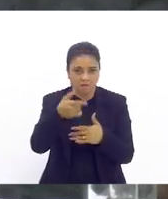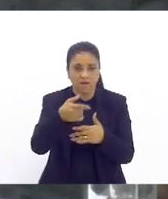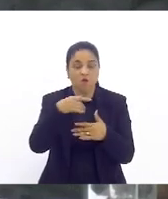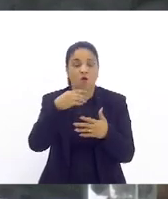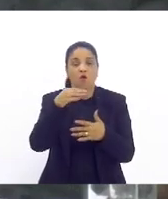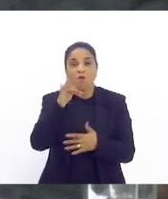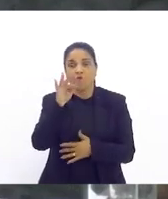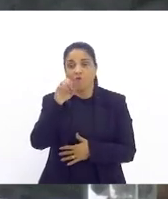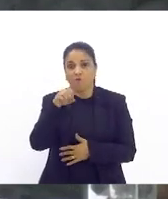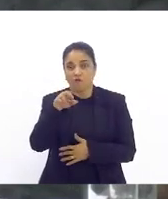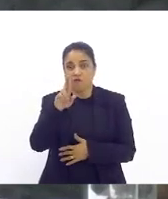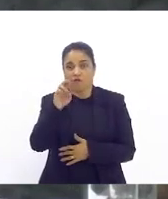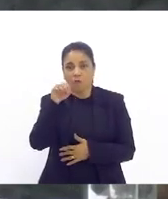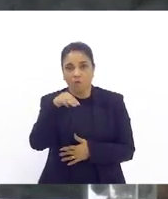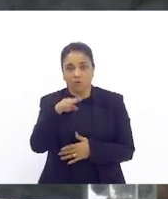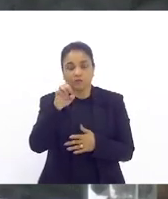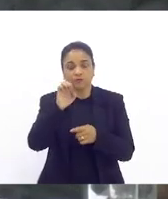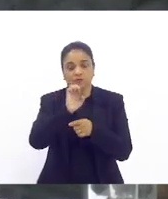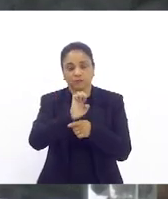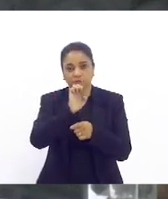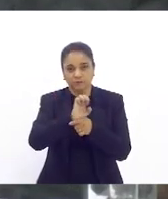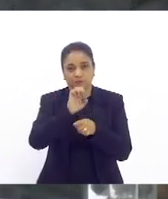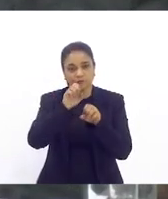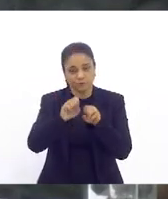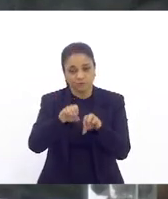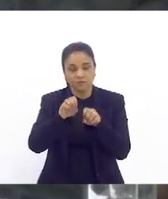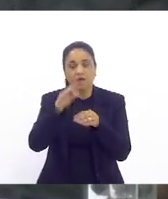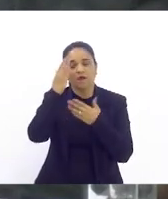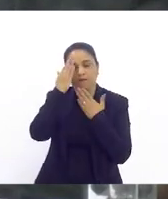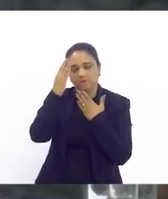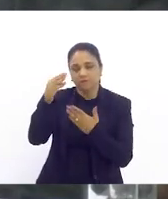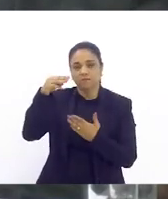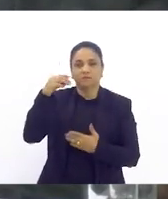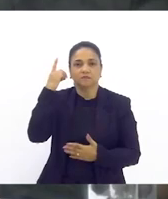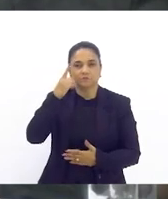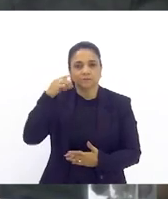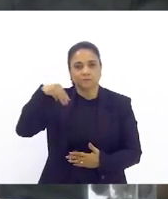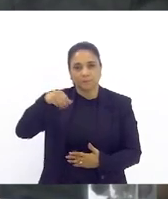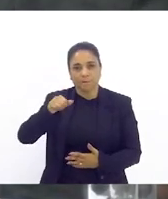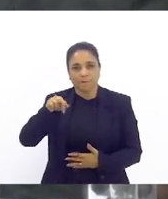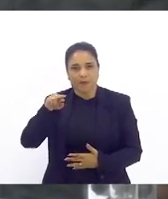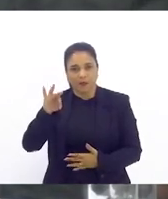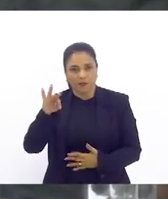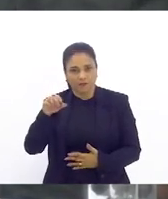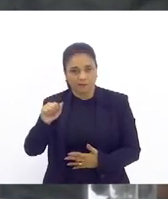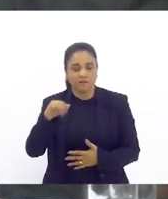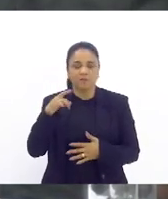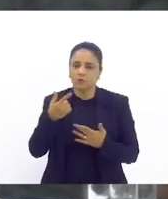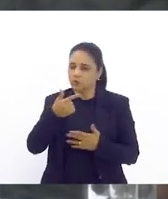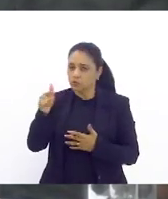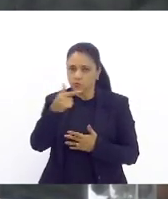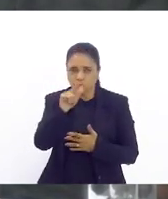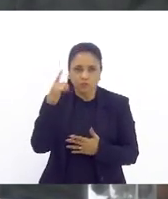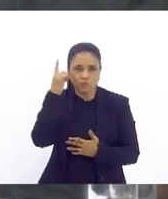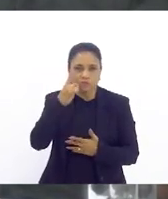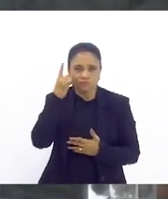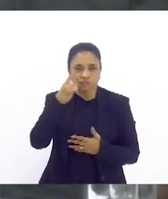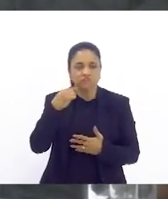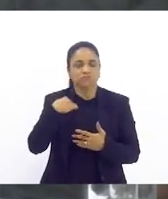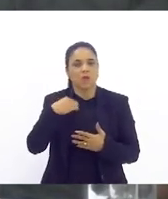Educação agradece a deputada Marta Rocha e aos demais deputados a possibilidade de se